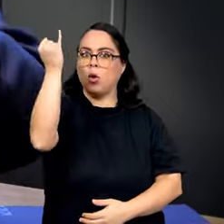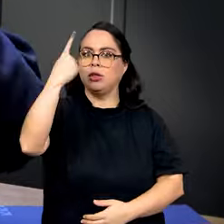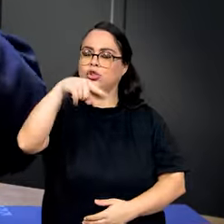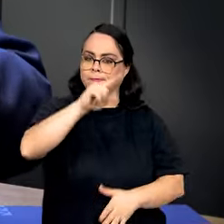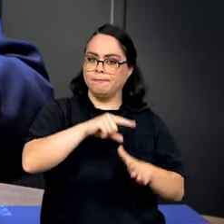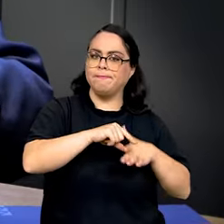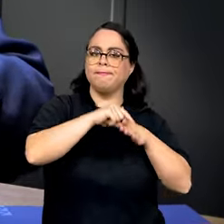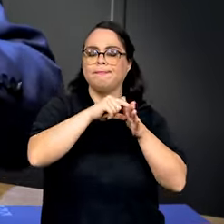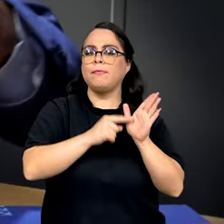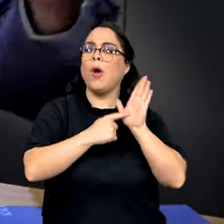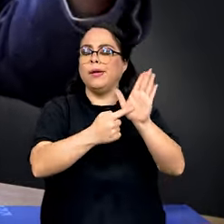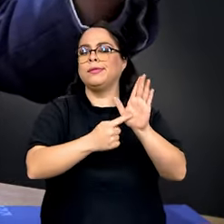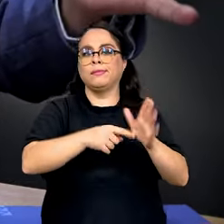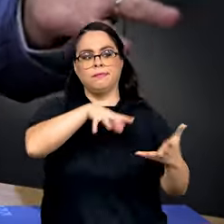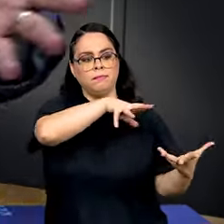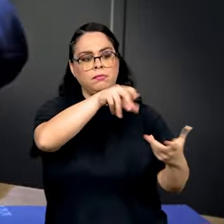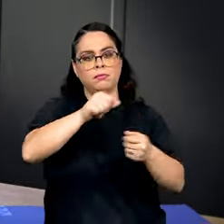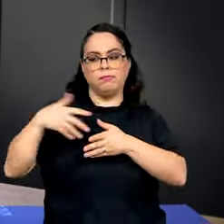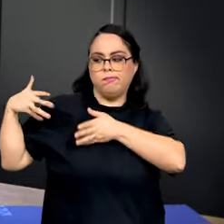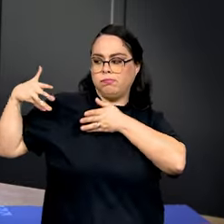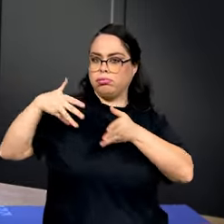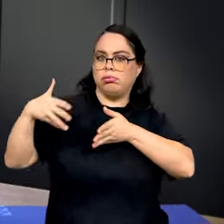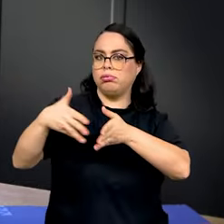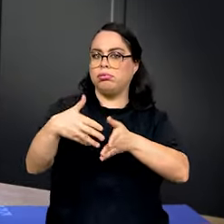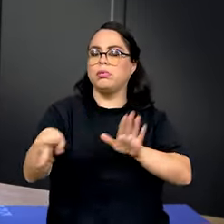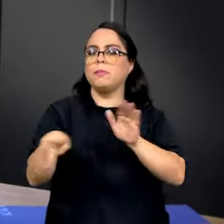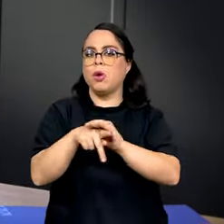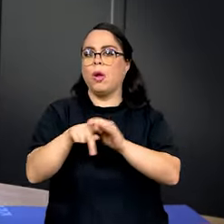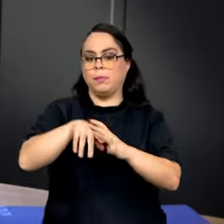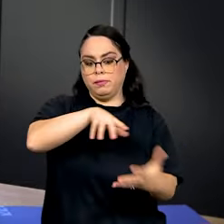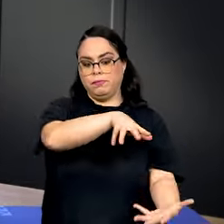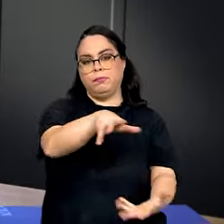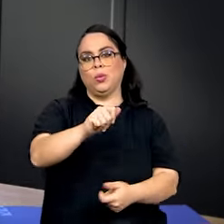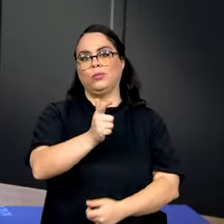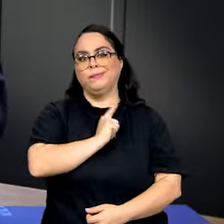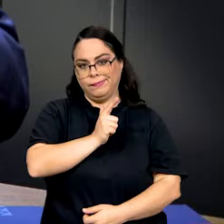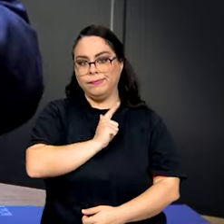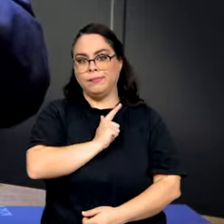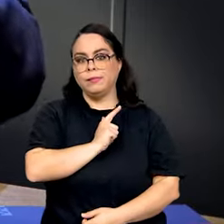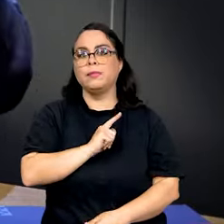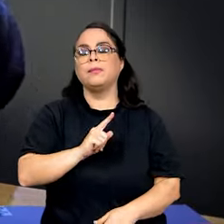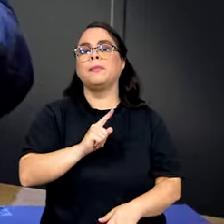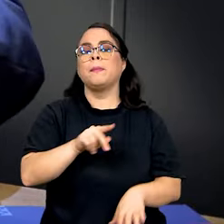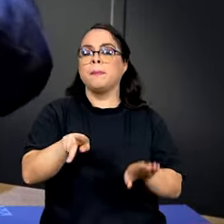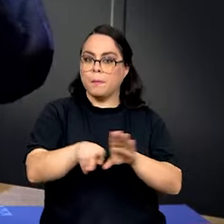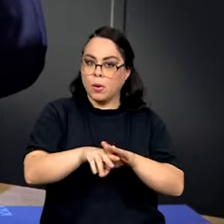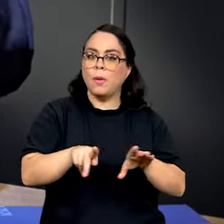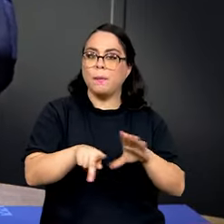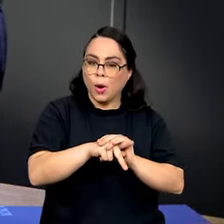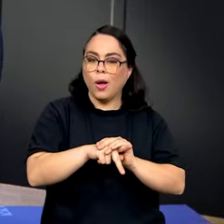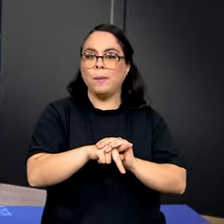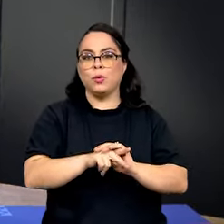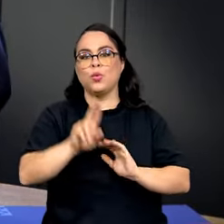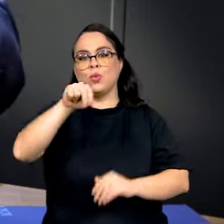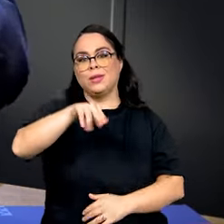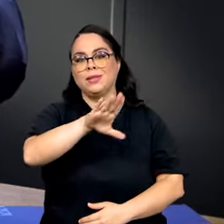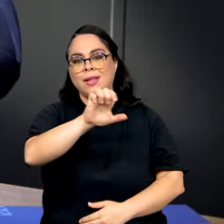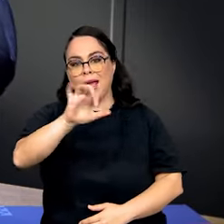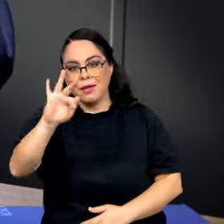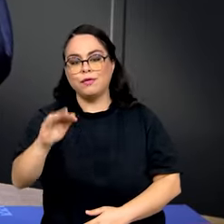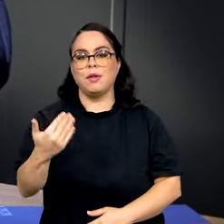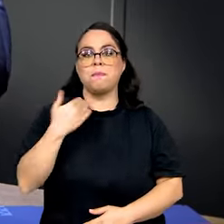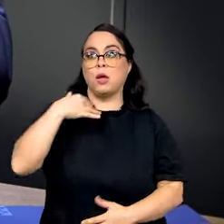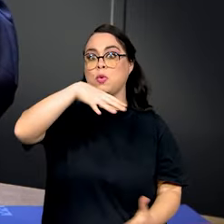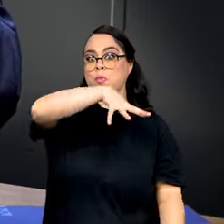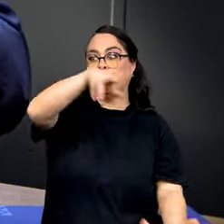importantes destacados de todo essa caminhada Global a do Banco Mundial do Unicef